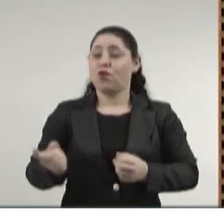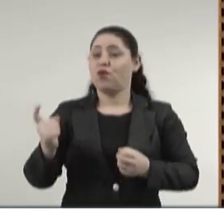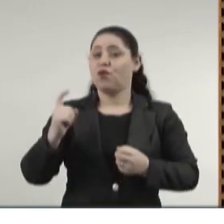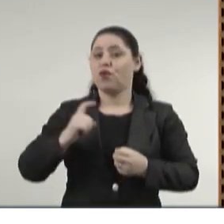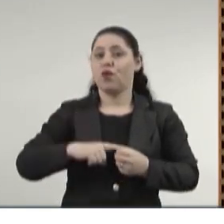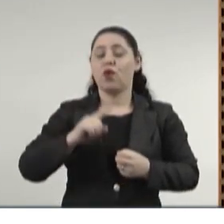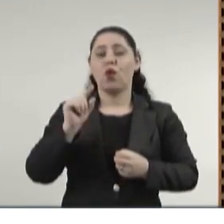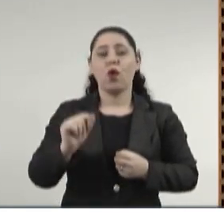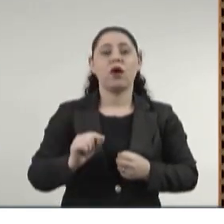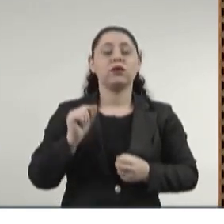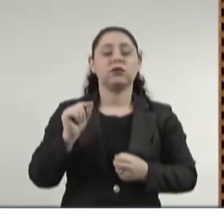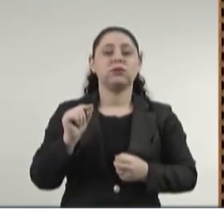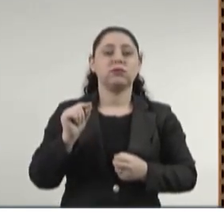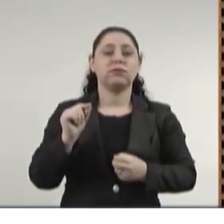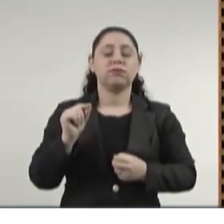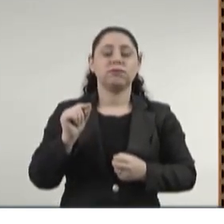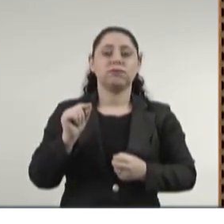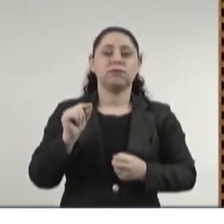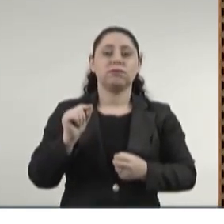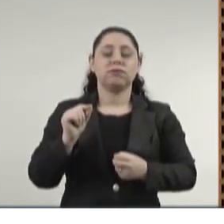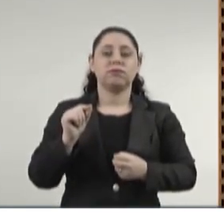resgatar